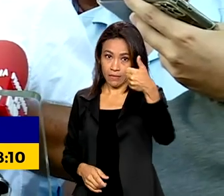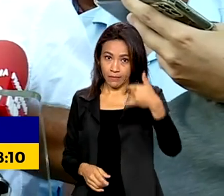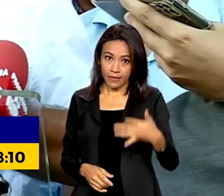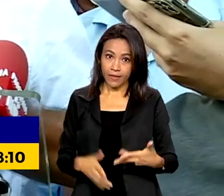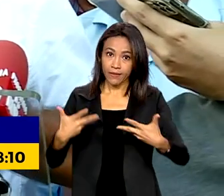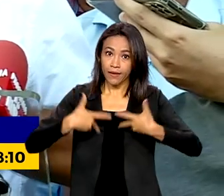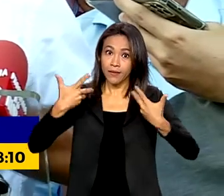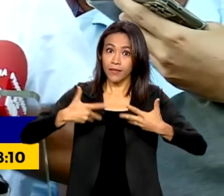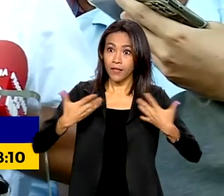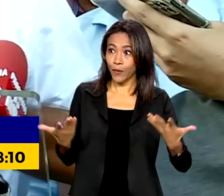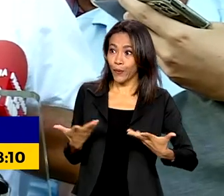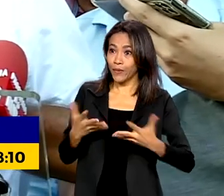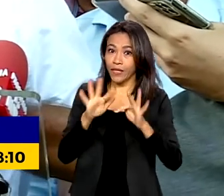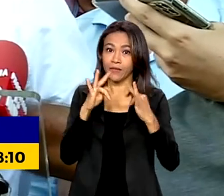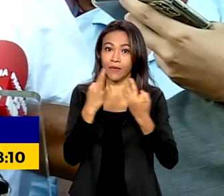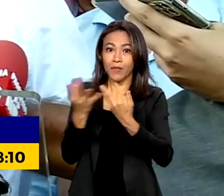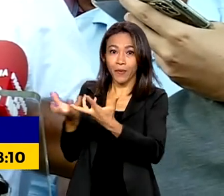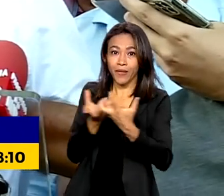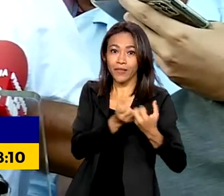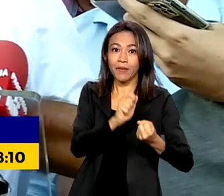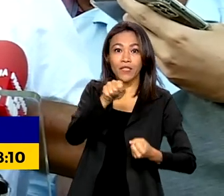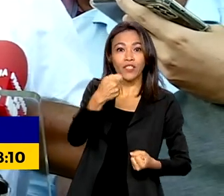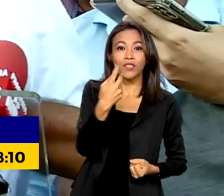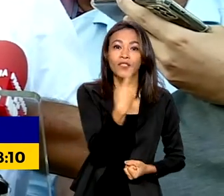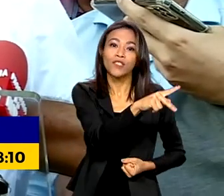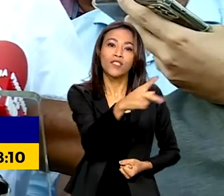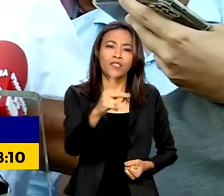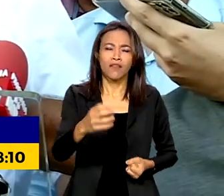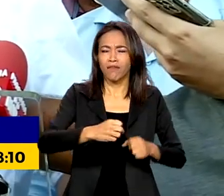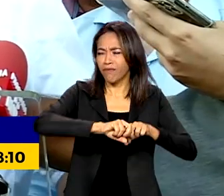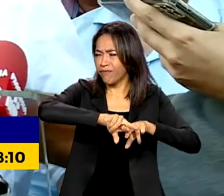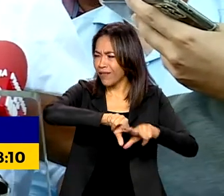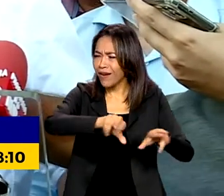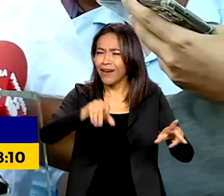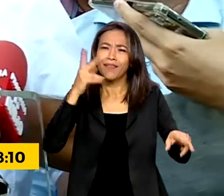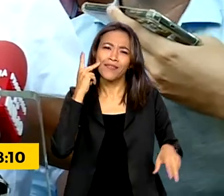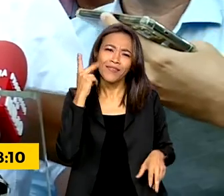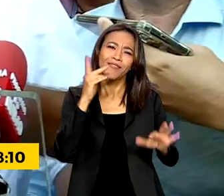famílias que estão tendo hoje, muitas milhares de famílias cearenses vão ter nos próximos anos.